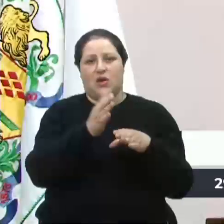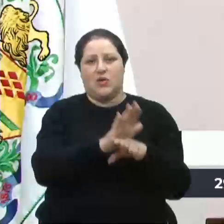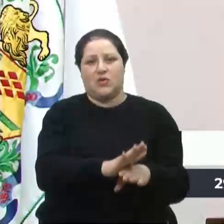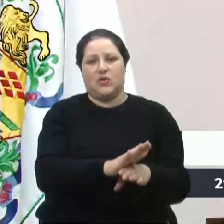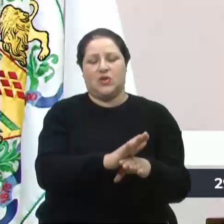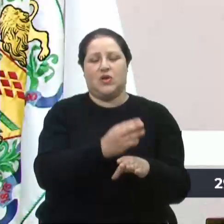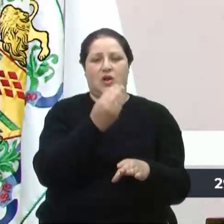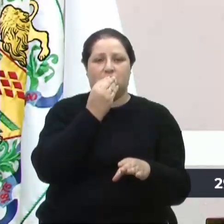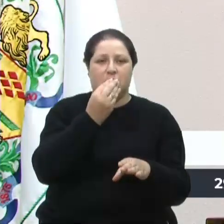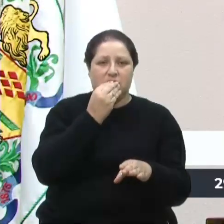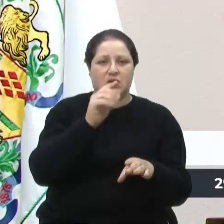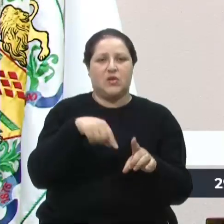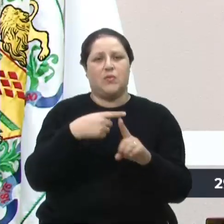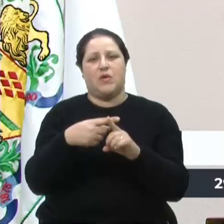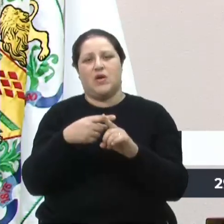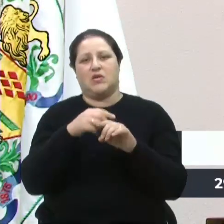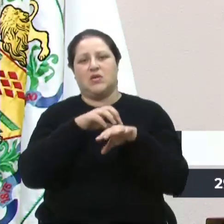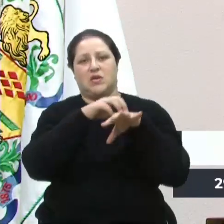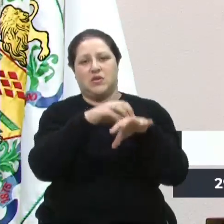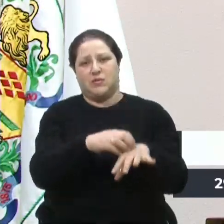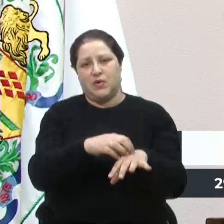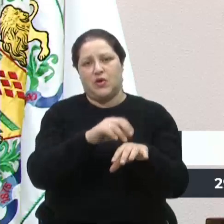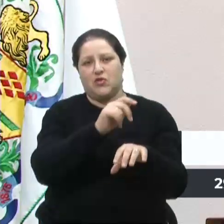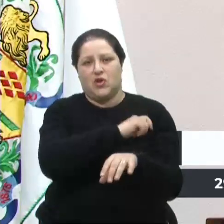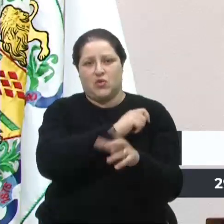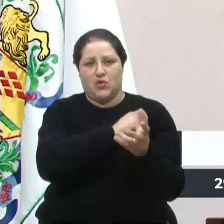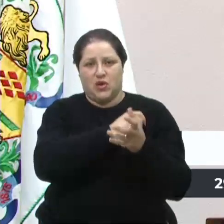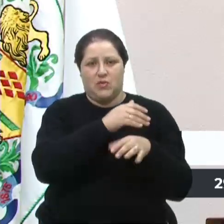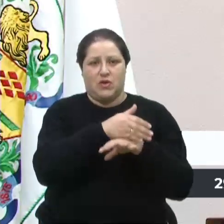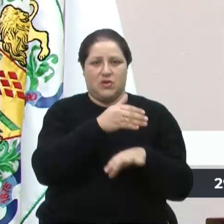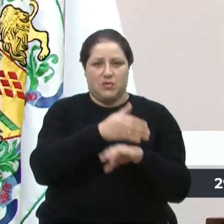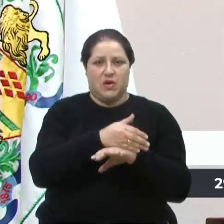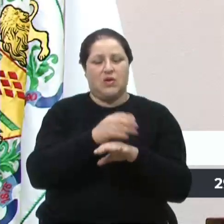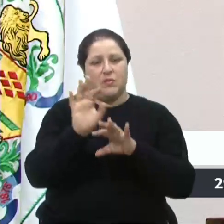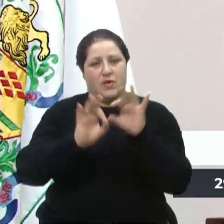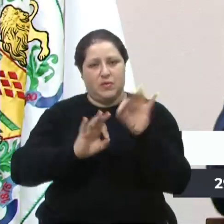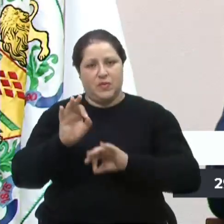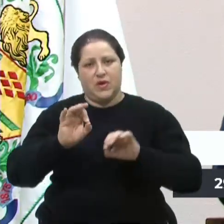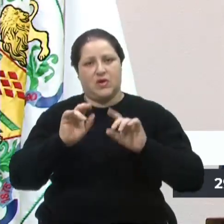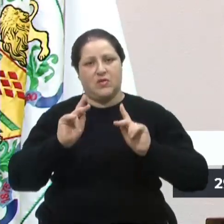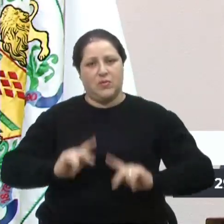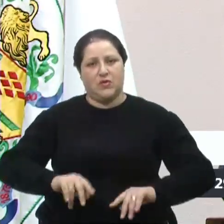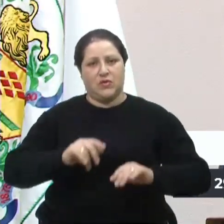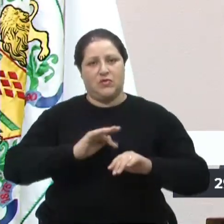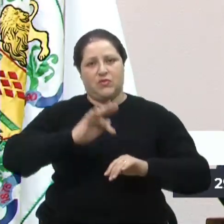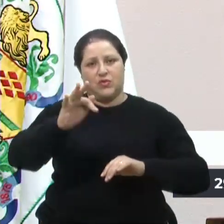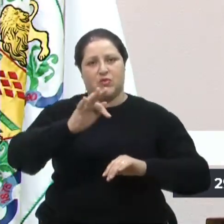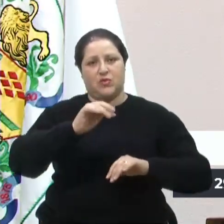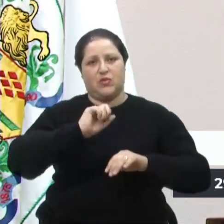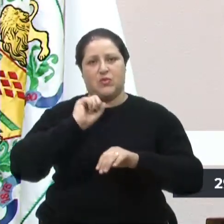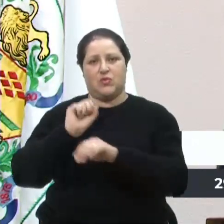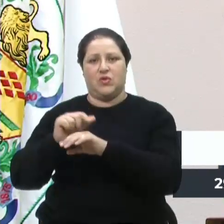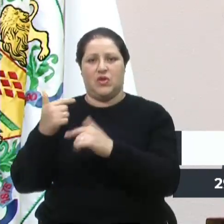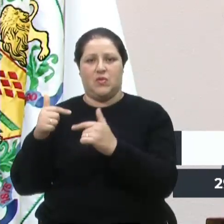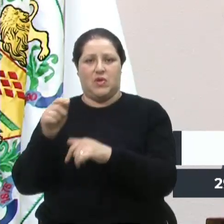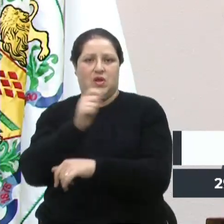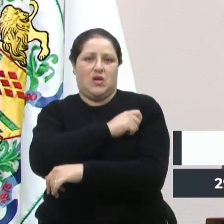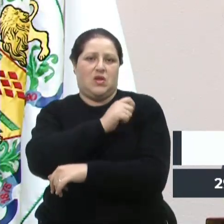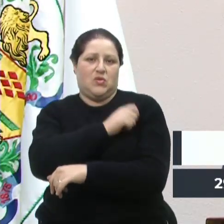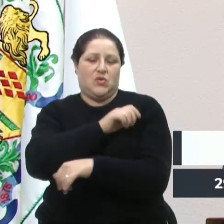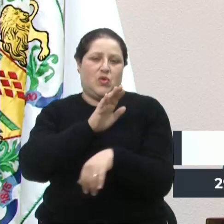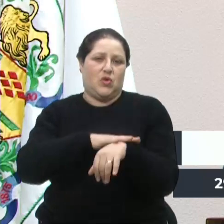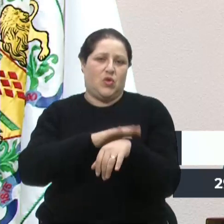alunos que quisessem fazer. E assim ele começou a preparar para o mercado de trabalho a população e os alunos em turno